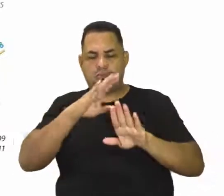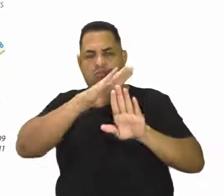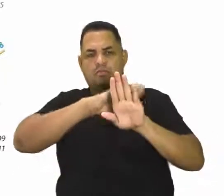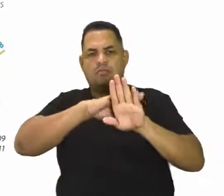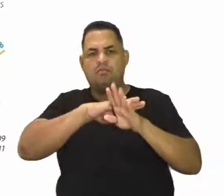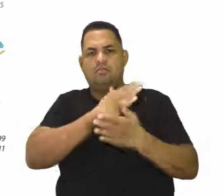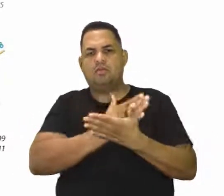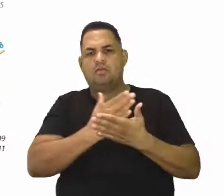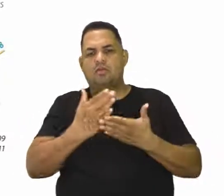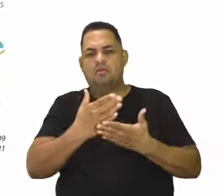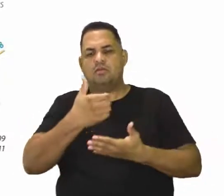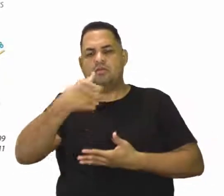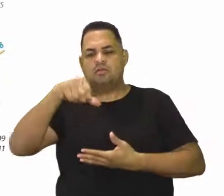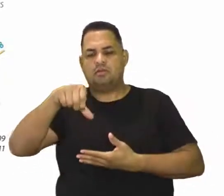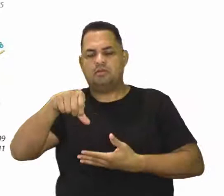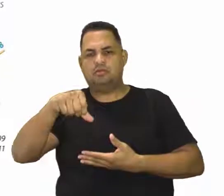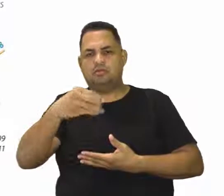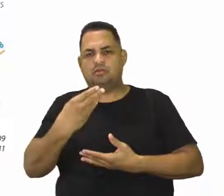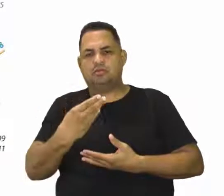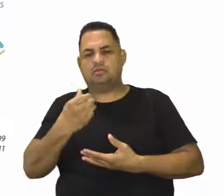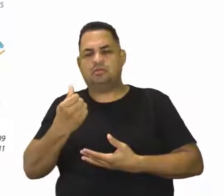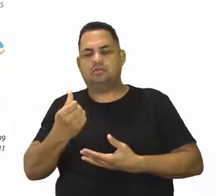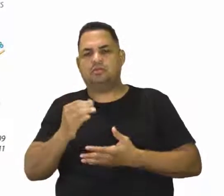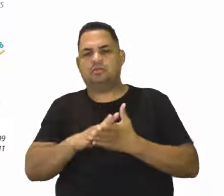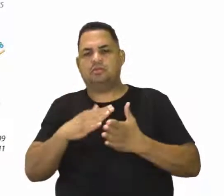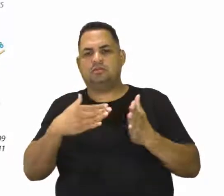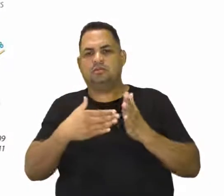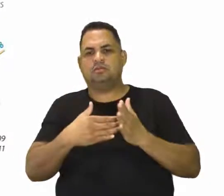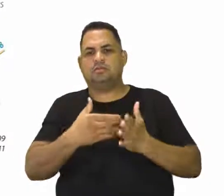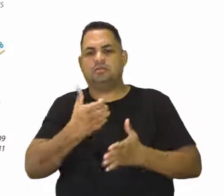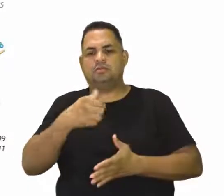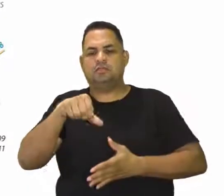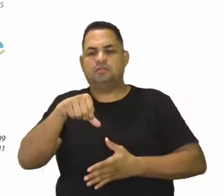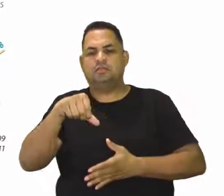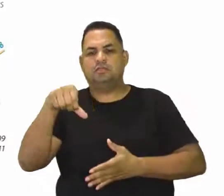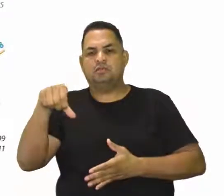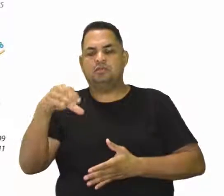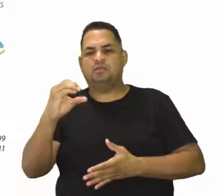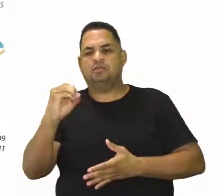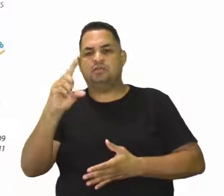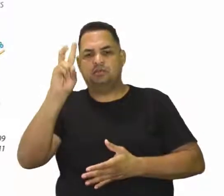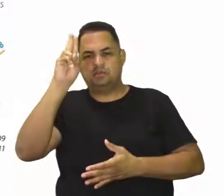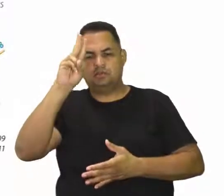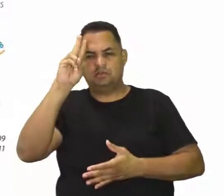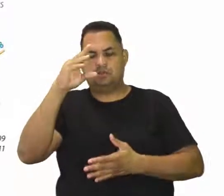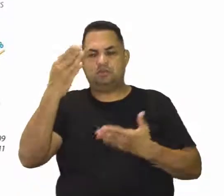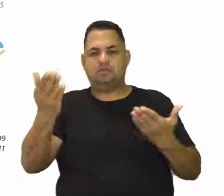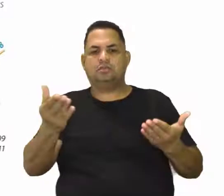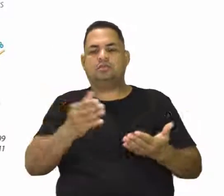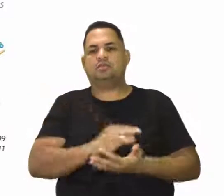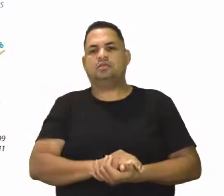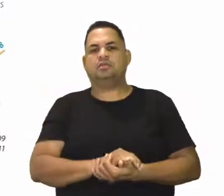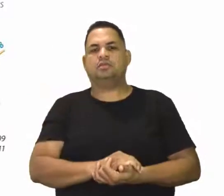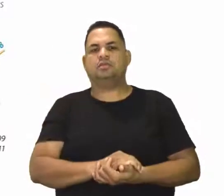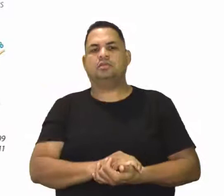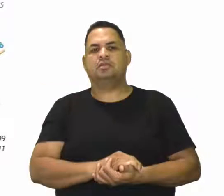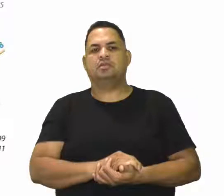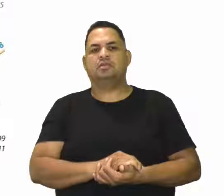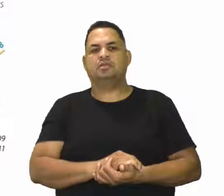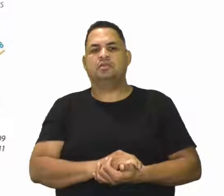inicia em 1946 e vai até 1990 lembram Pois é